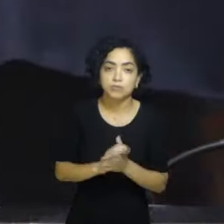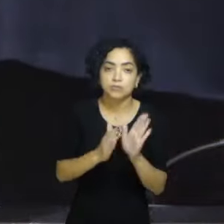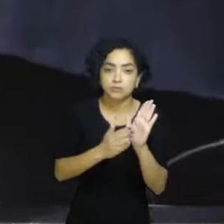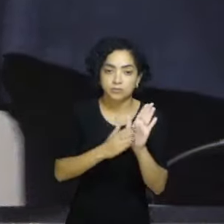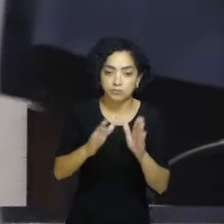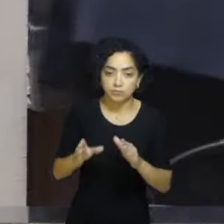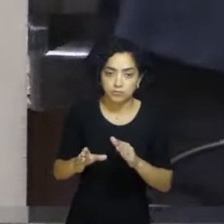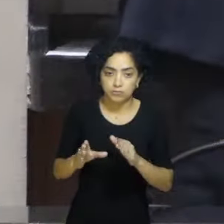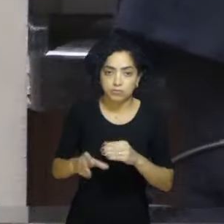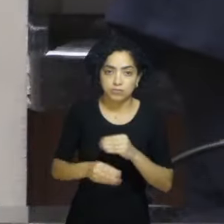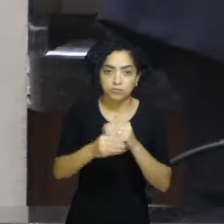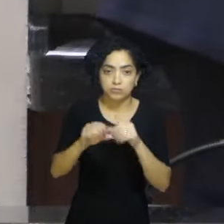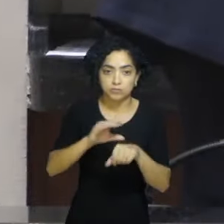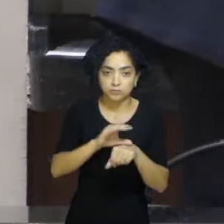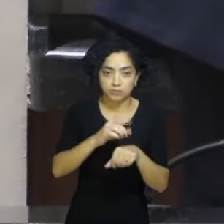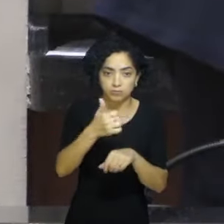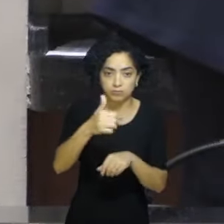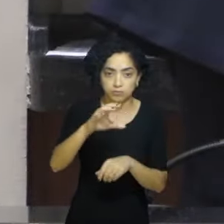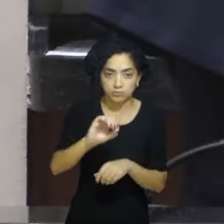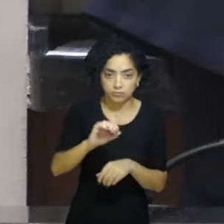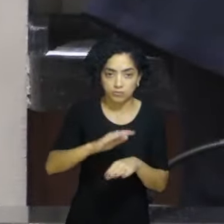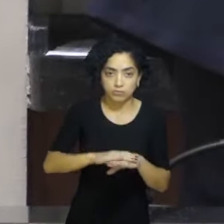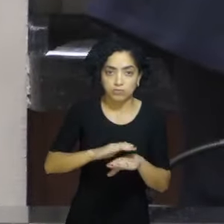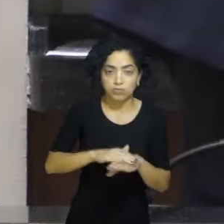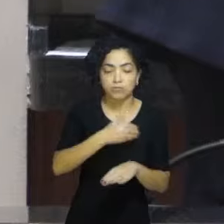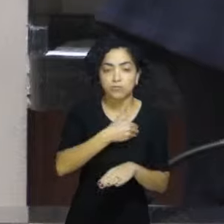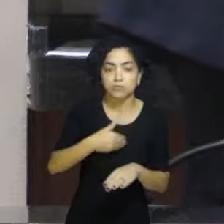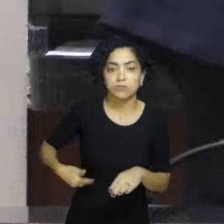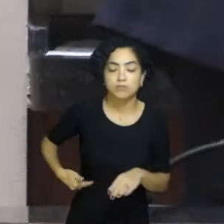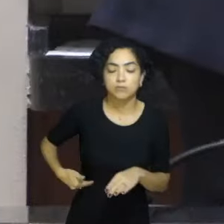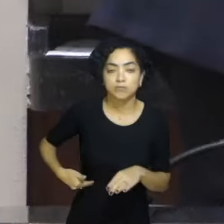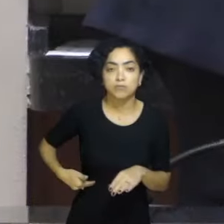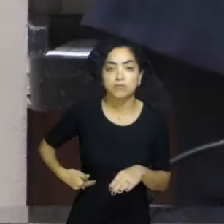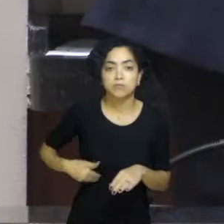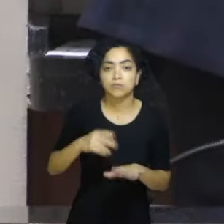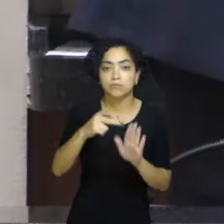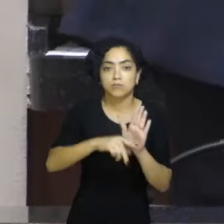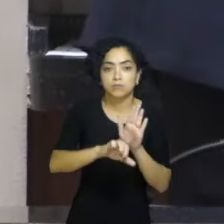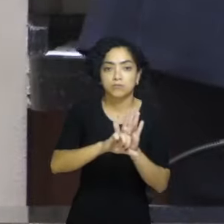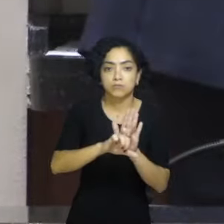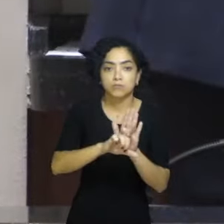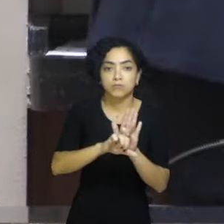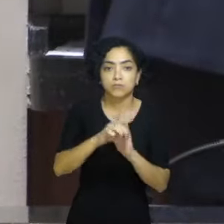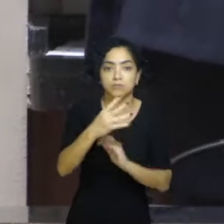emenda à Constituição, PEC 10, autor governador do Estado. Projeto de Lei